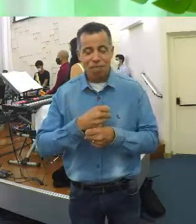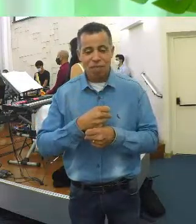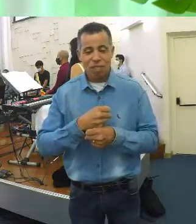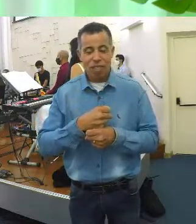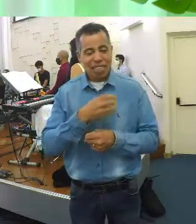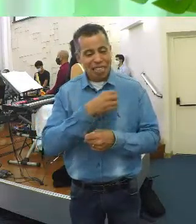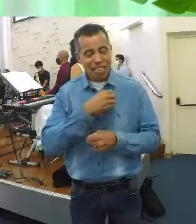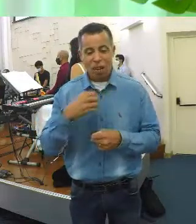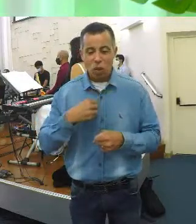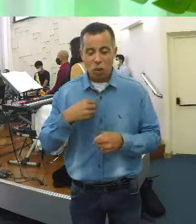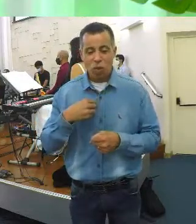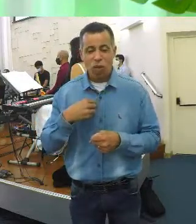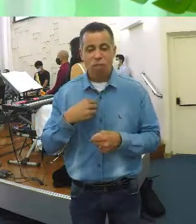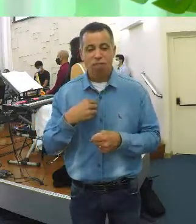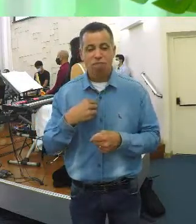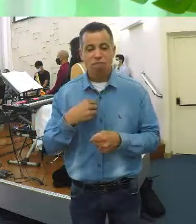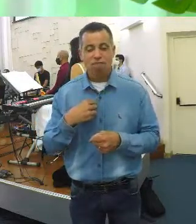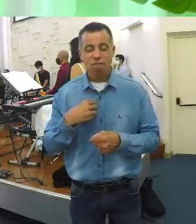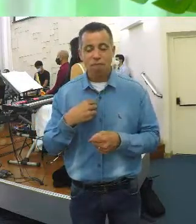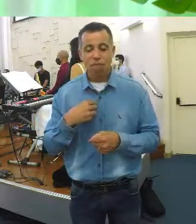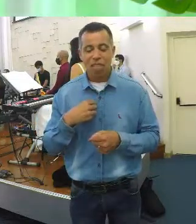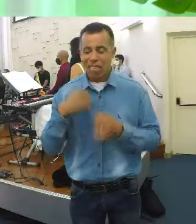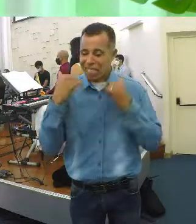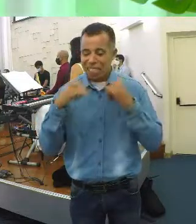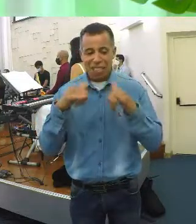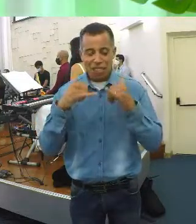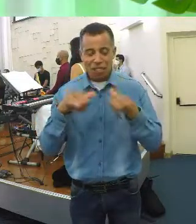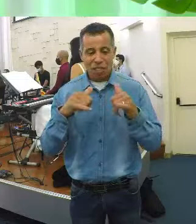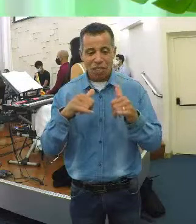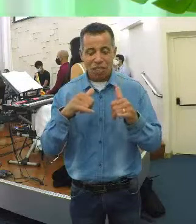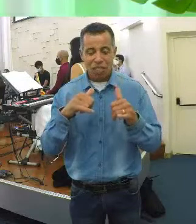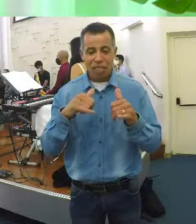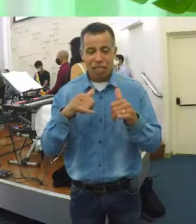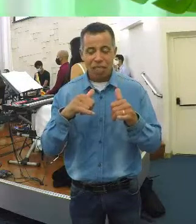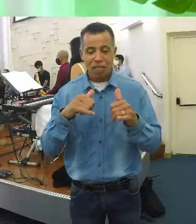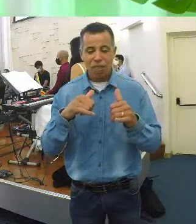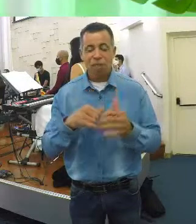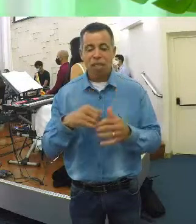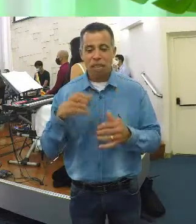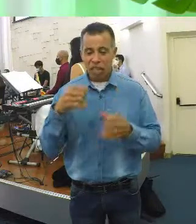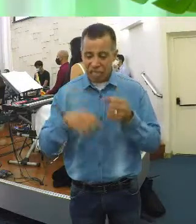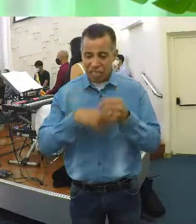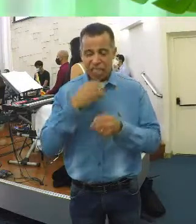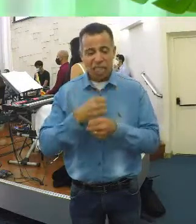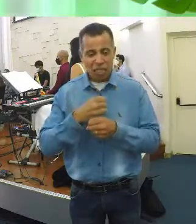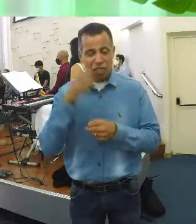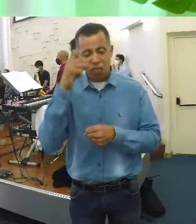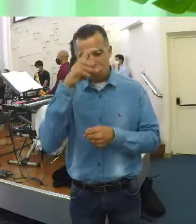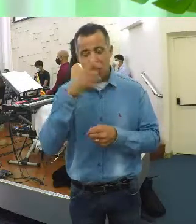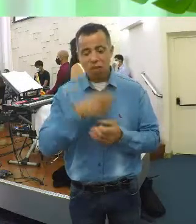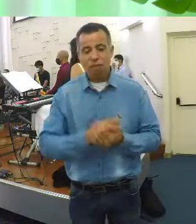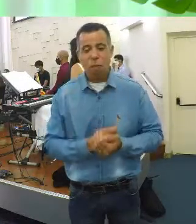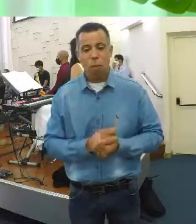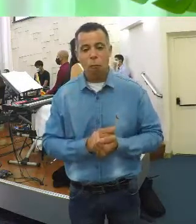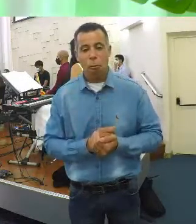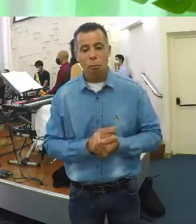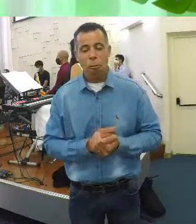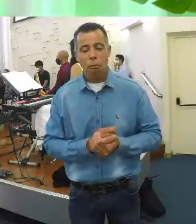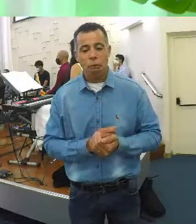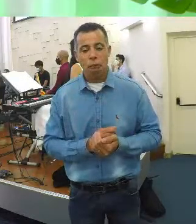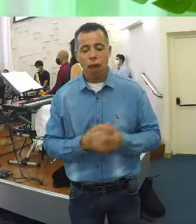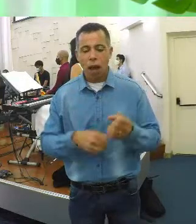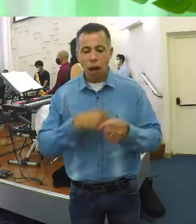pública, ano de terríveis notícias para a educação, ano difícil. Mas cá para nós, irmãos, ano